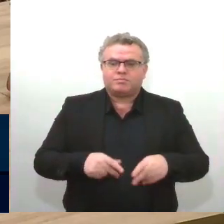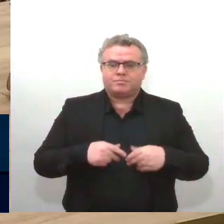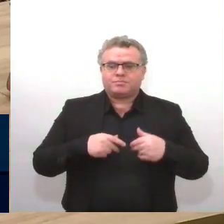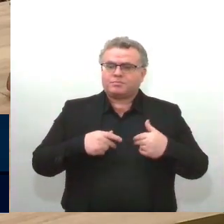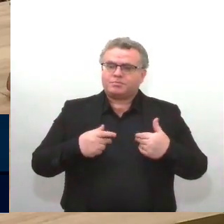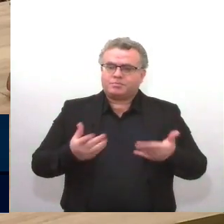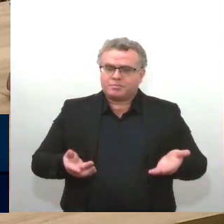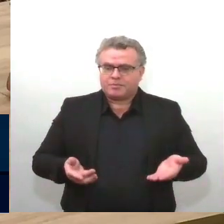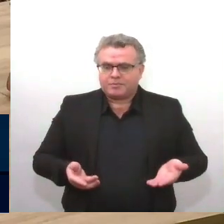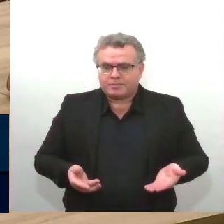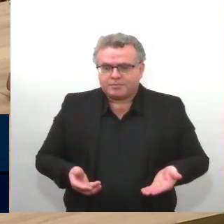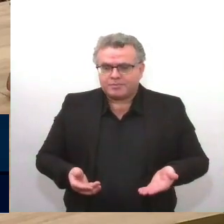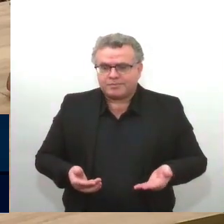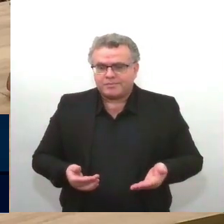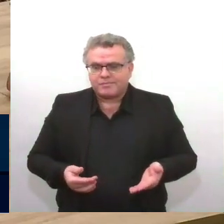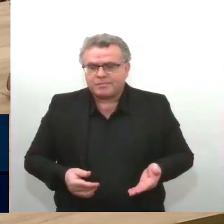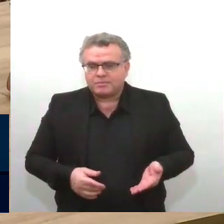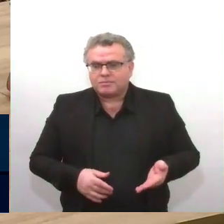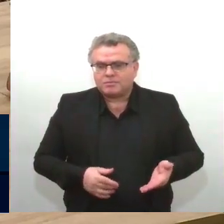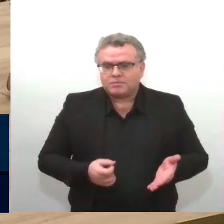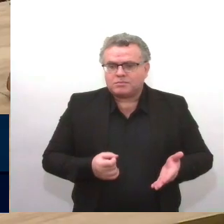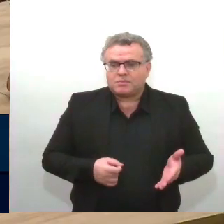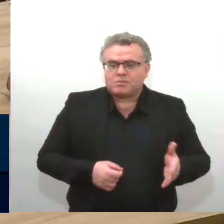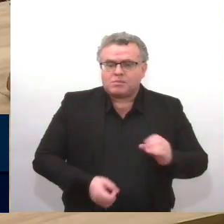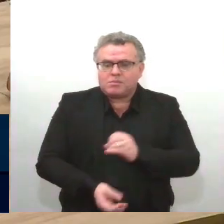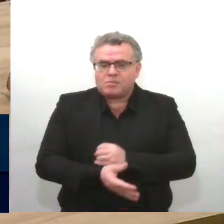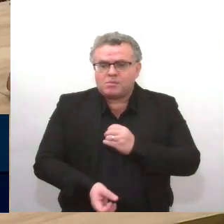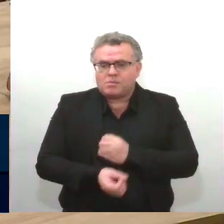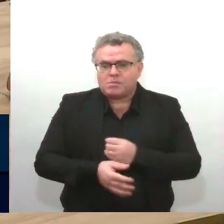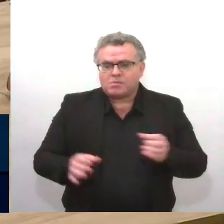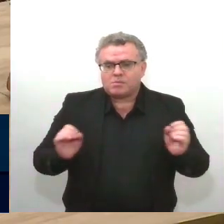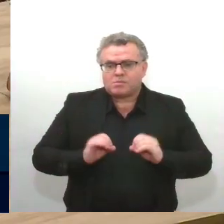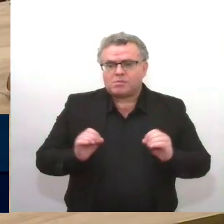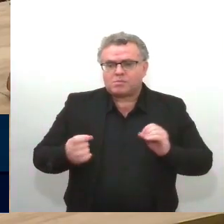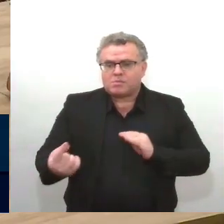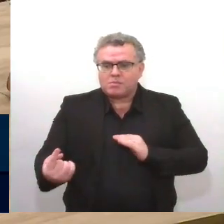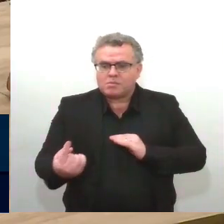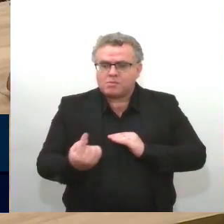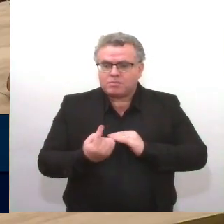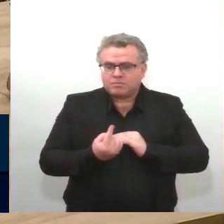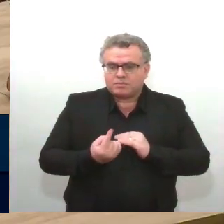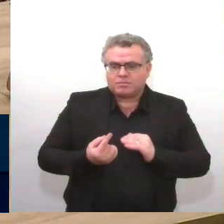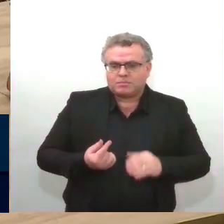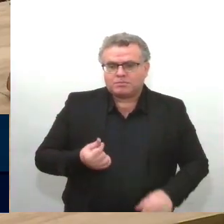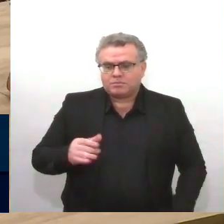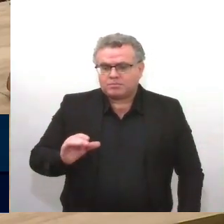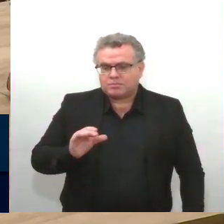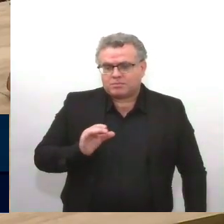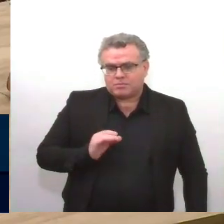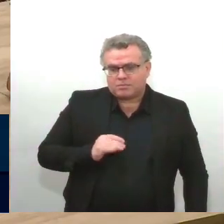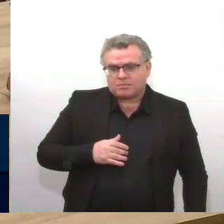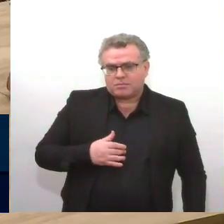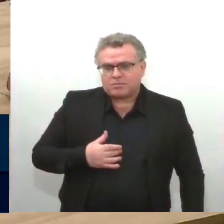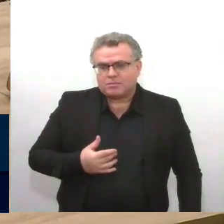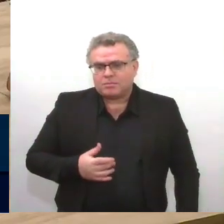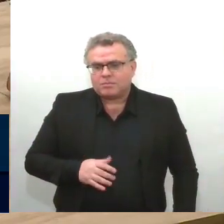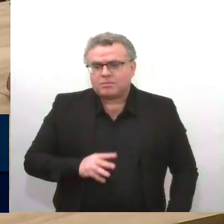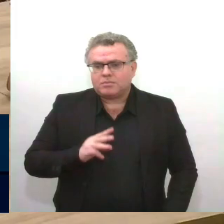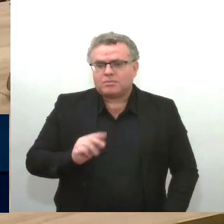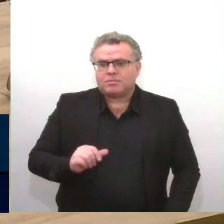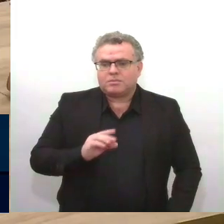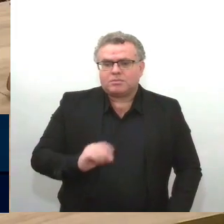comprar um voto Aliás quando alguém chegava E aí deputada Cadê a oncinha a oncinha que não sabe a nota de 50 eu diz